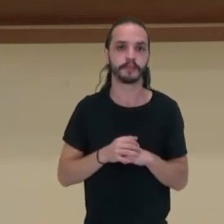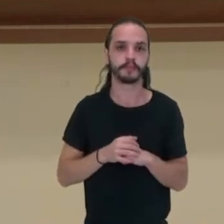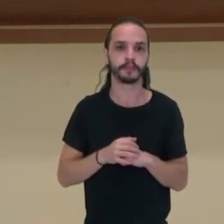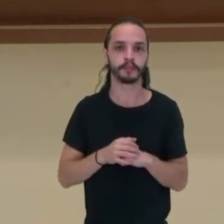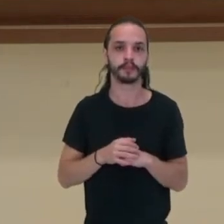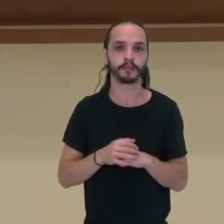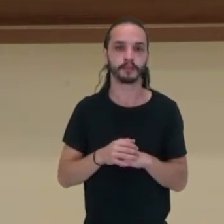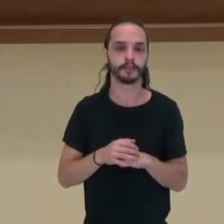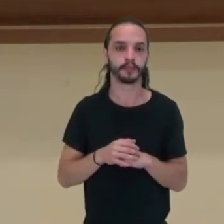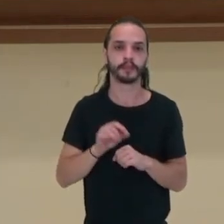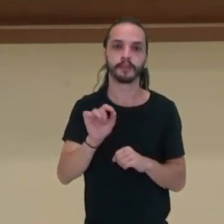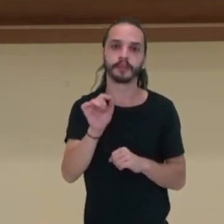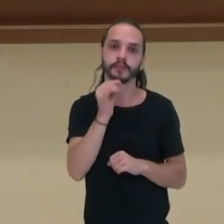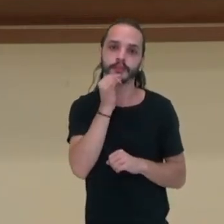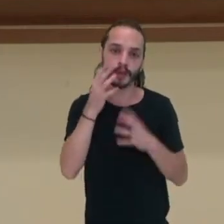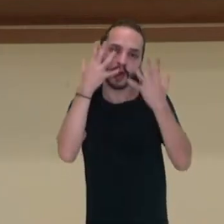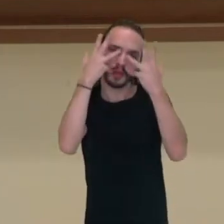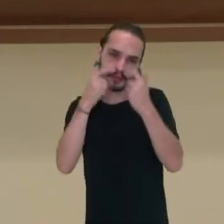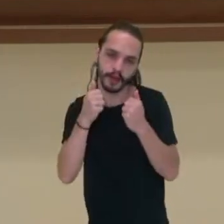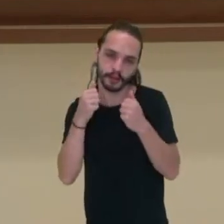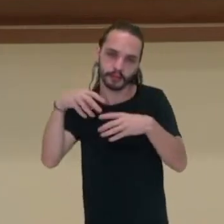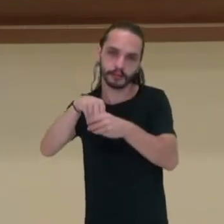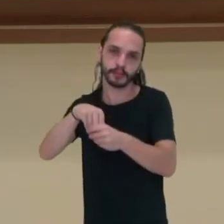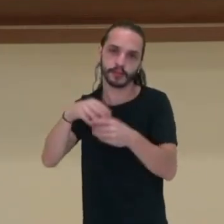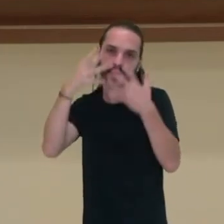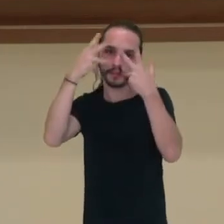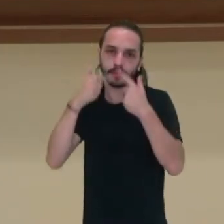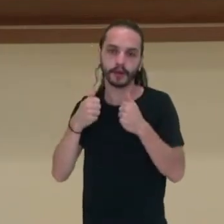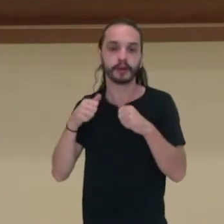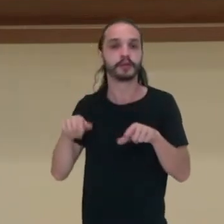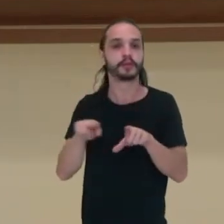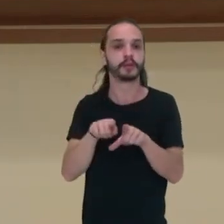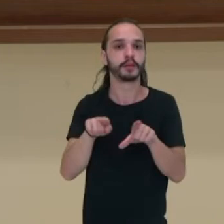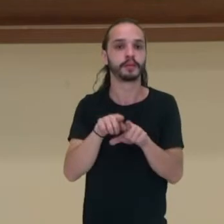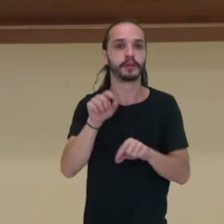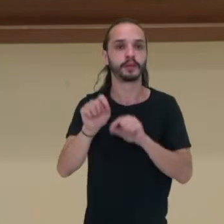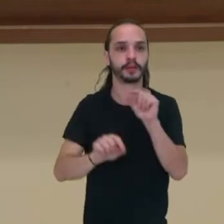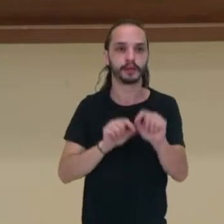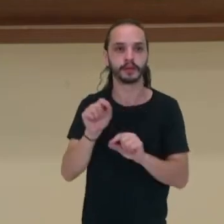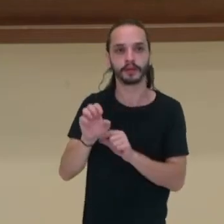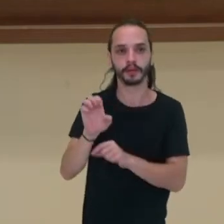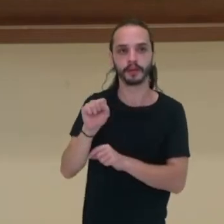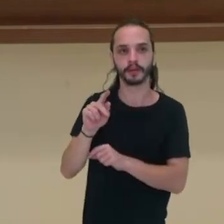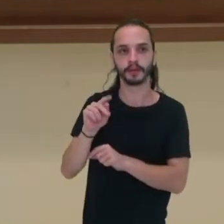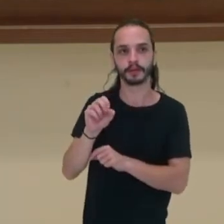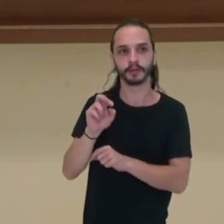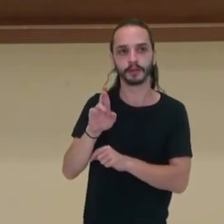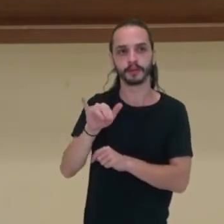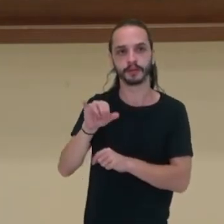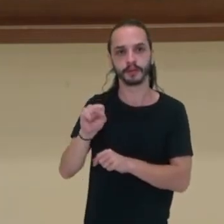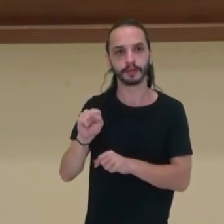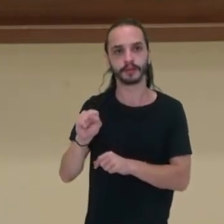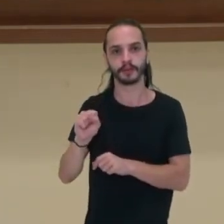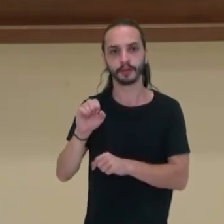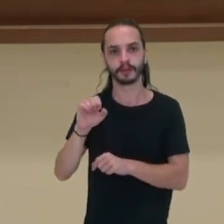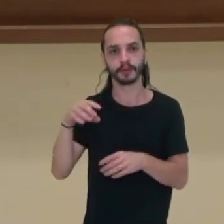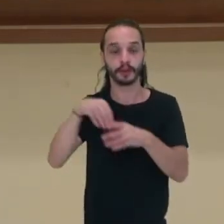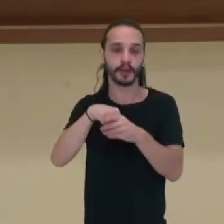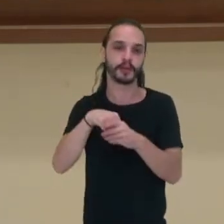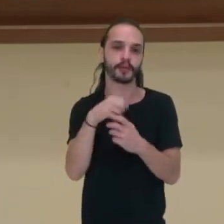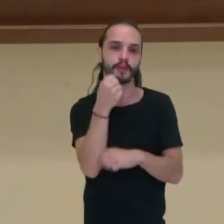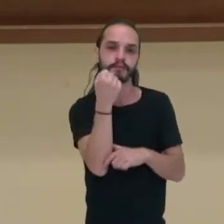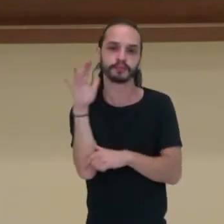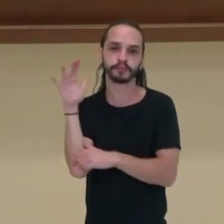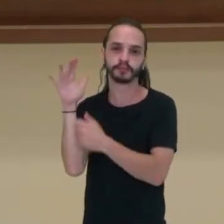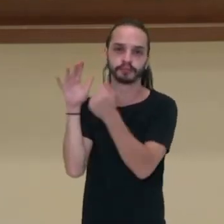né, a nível, vamos pensar a nível animal, e também esporos, né, em alguns tipos de vegetais que tem, também com a metade